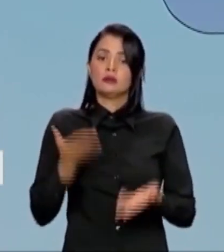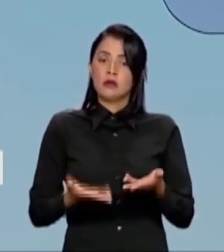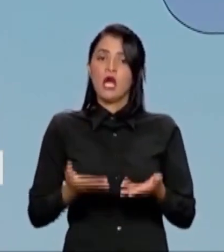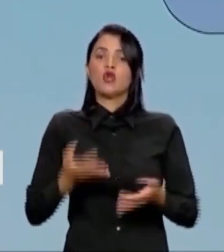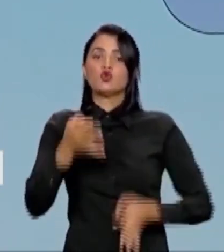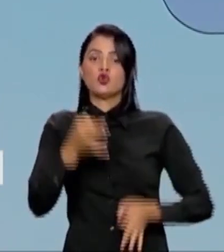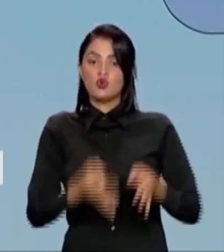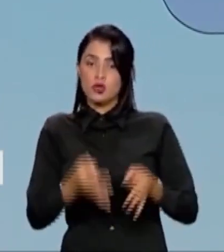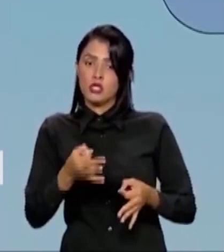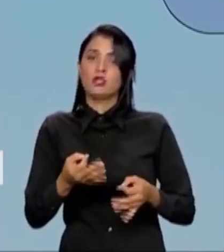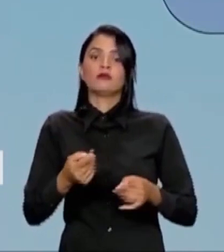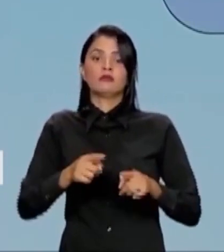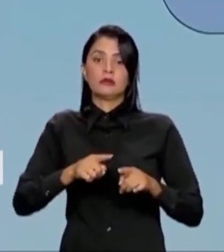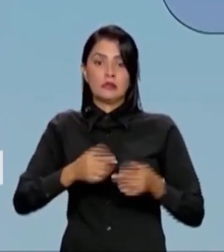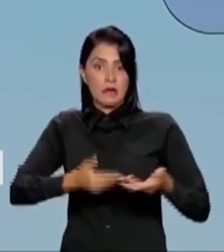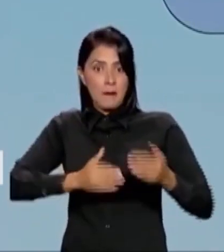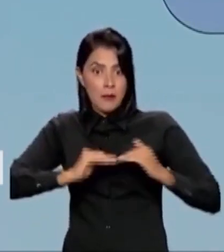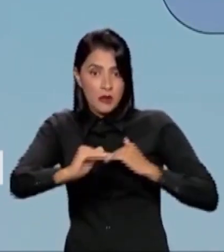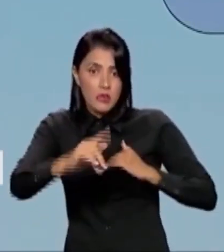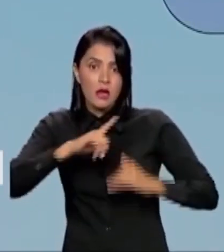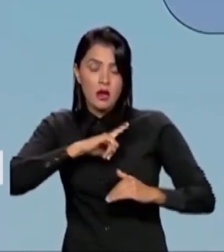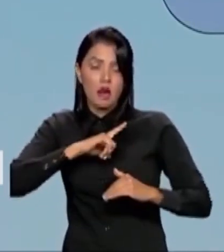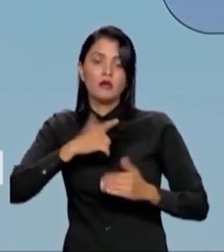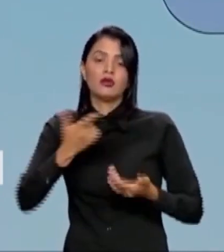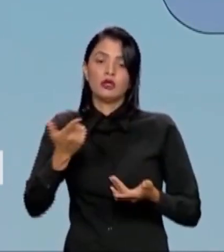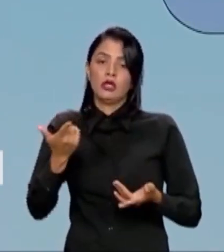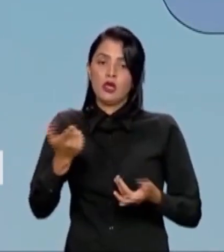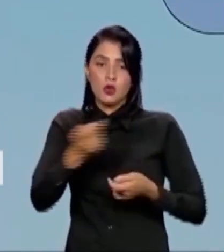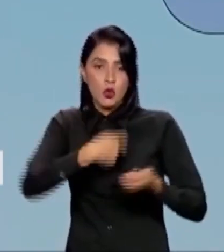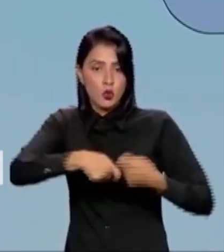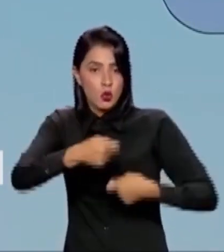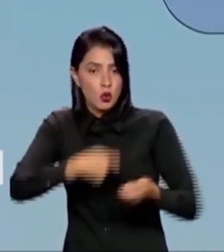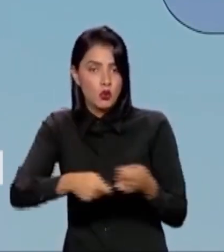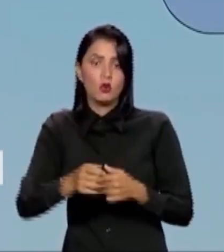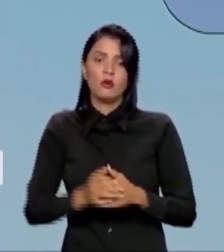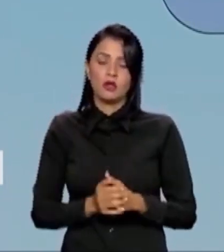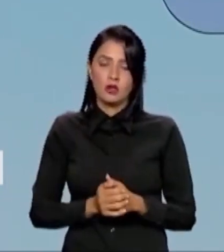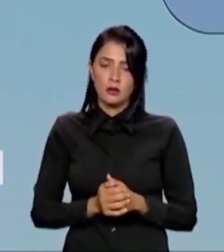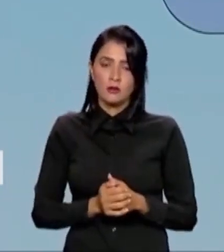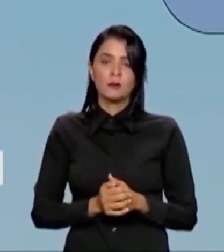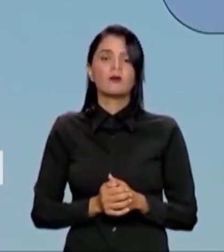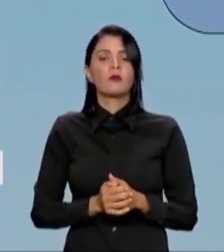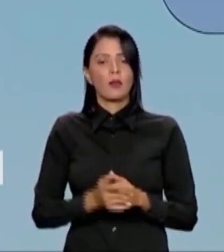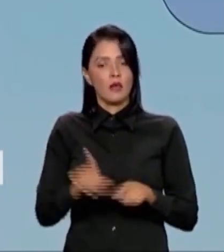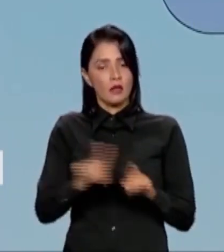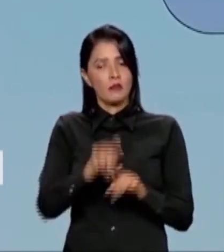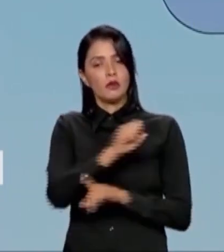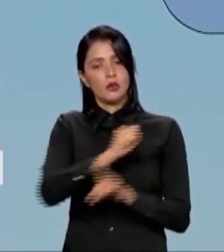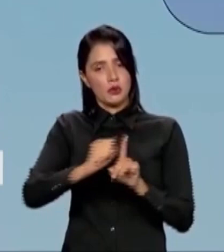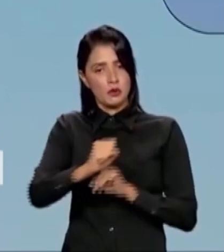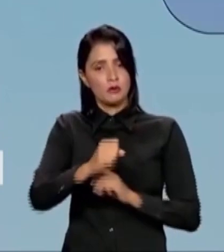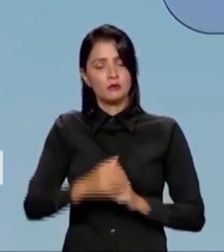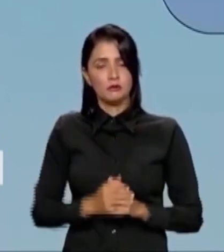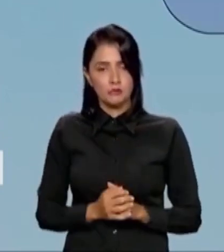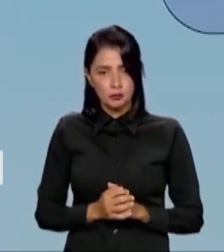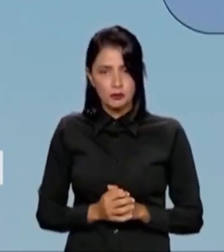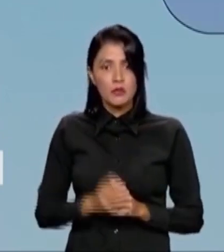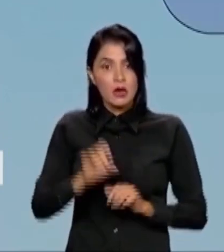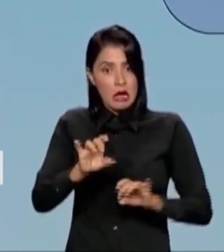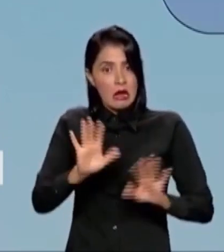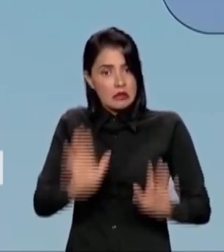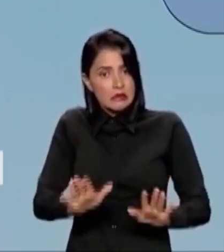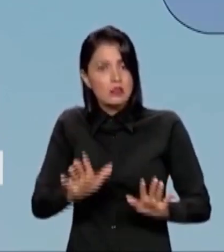jurídica, estabilidade política, estabilidade econômica e com estabilidade social. Somente